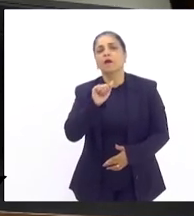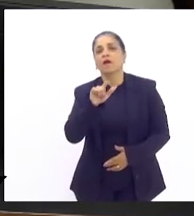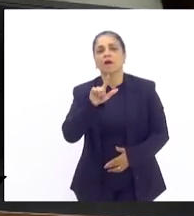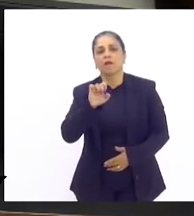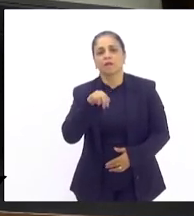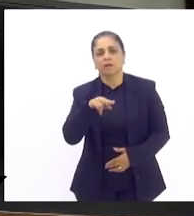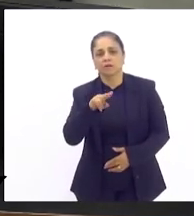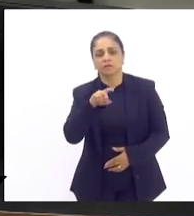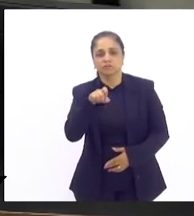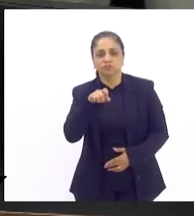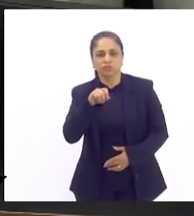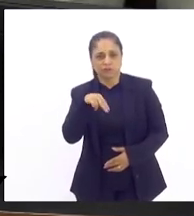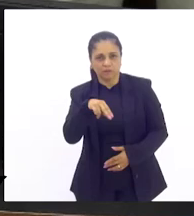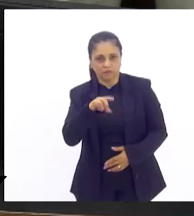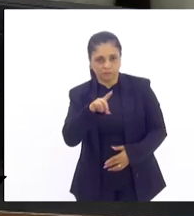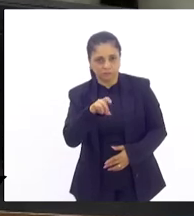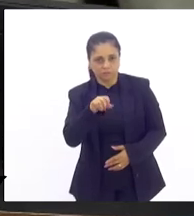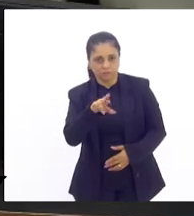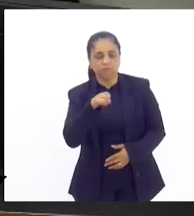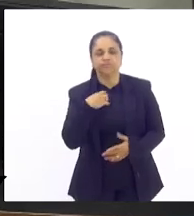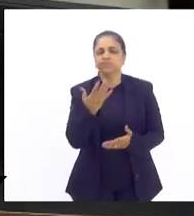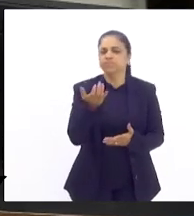queria saber do senhor,